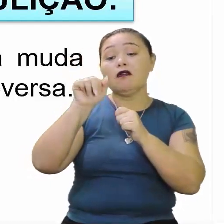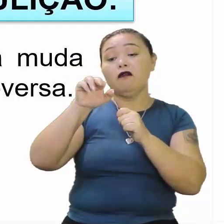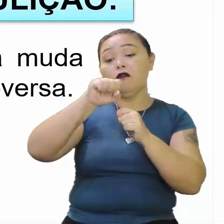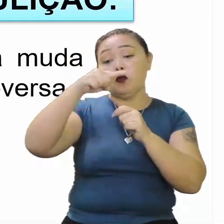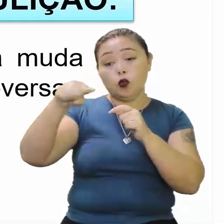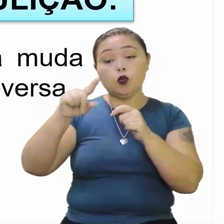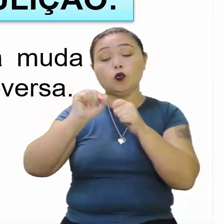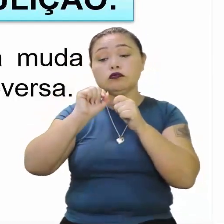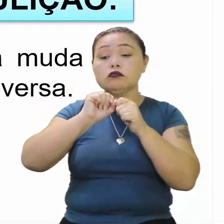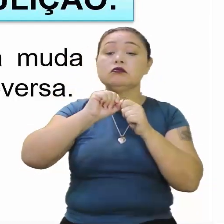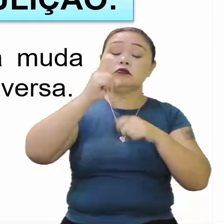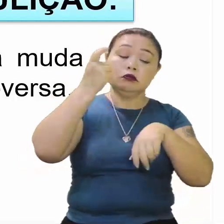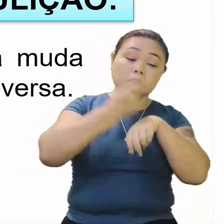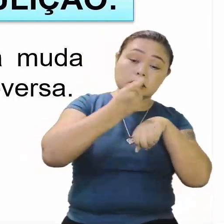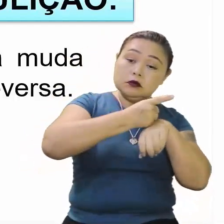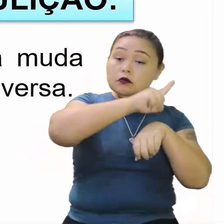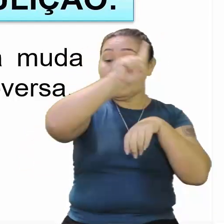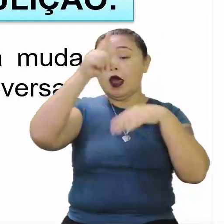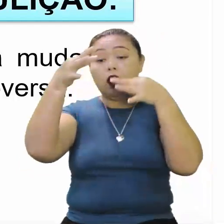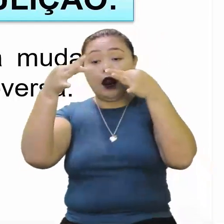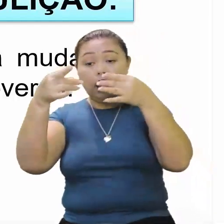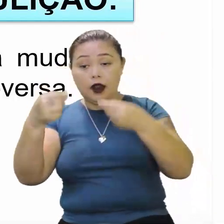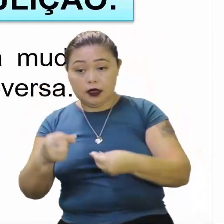A passagem do sólido para o líquido.